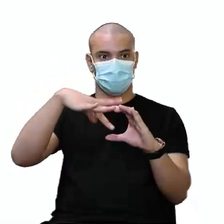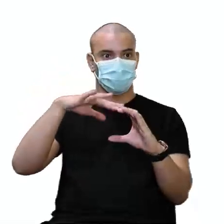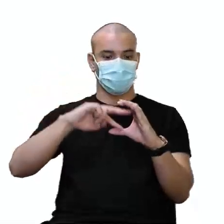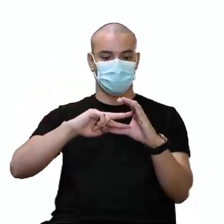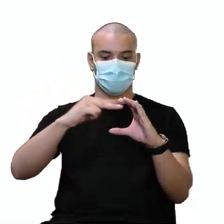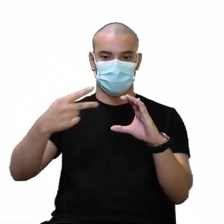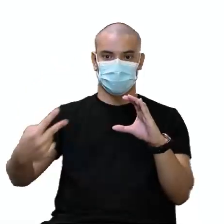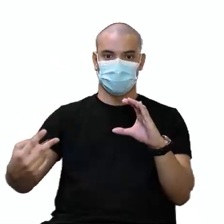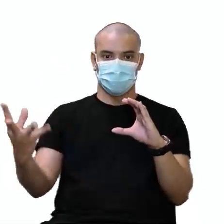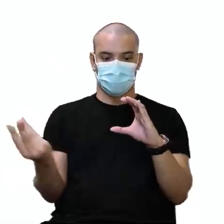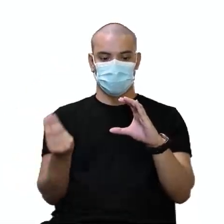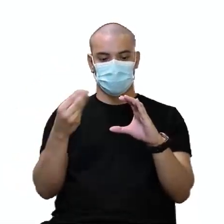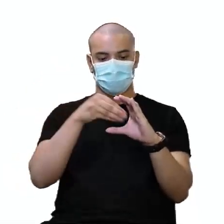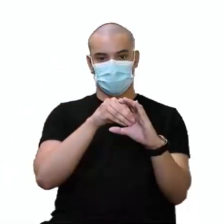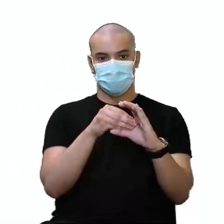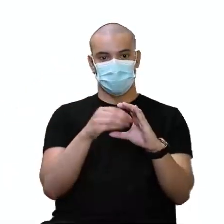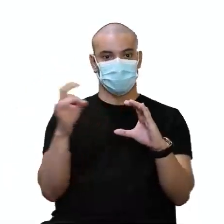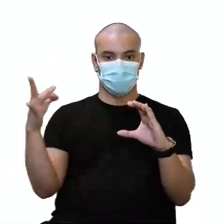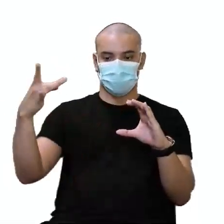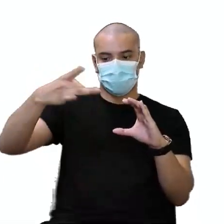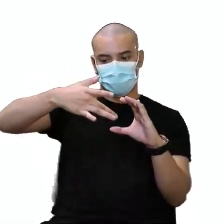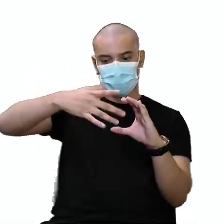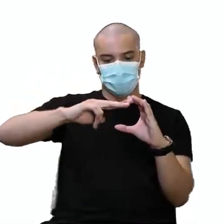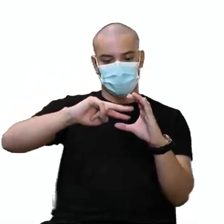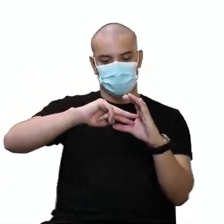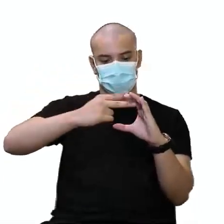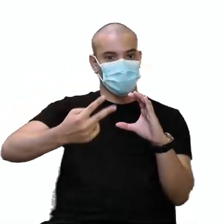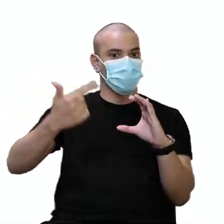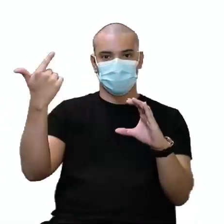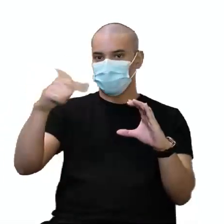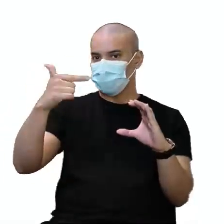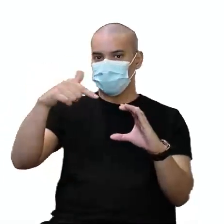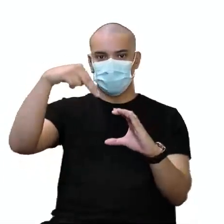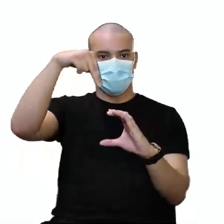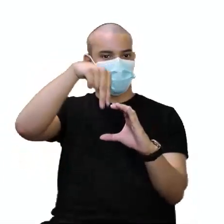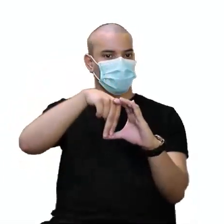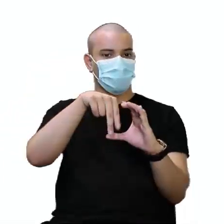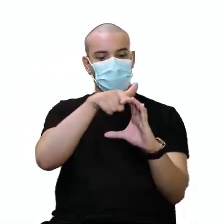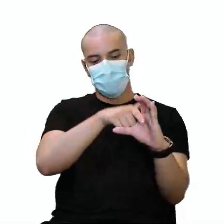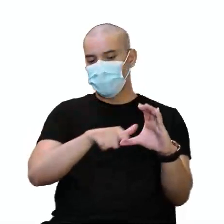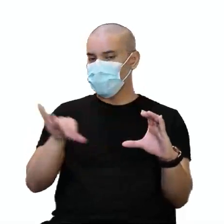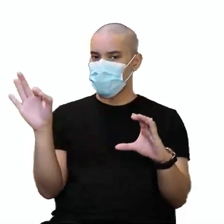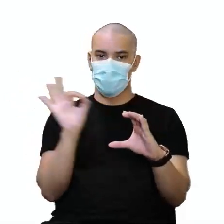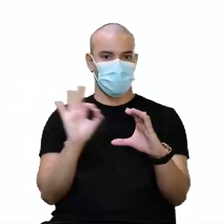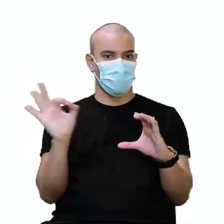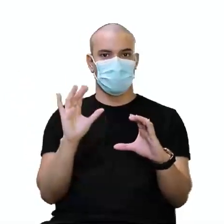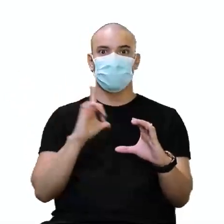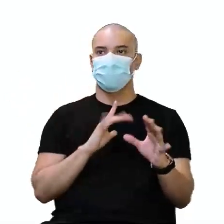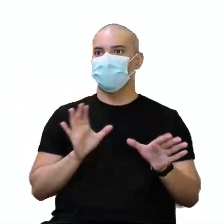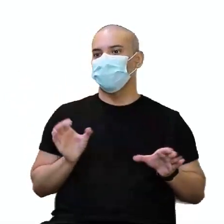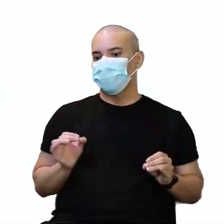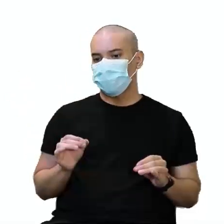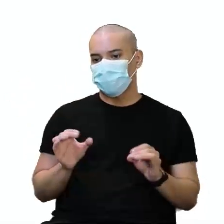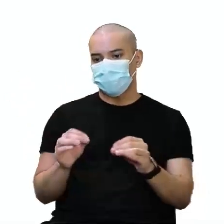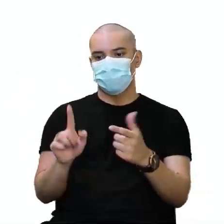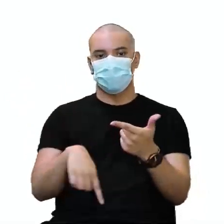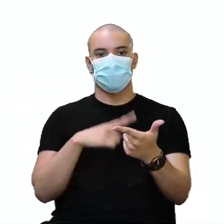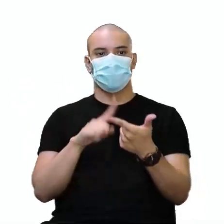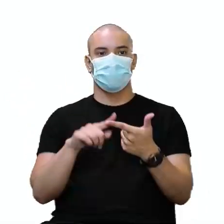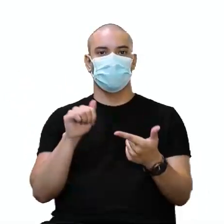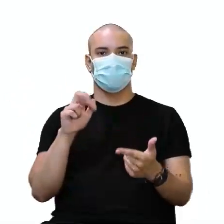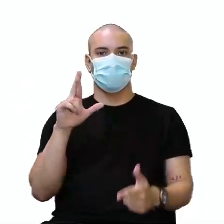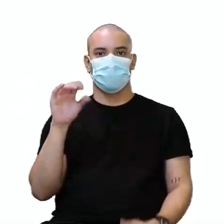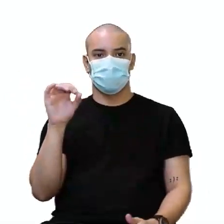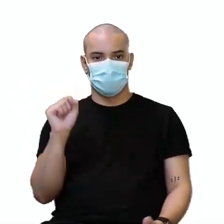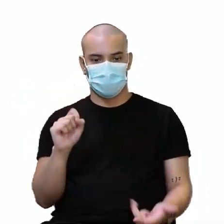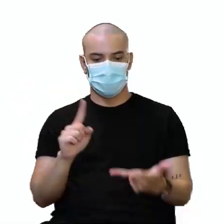genético, DNA, dentro, disperso no citoplasma, tá? Aí a gente entra aí as bactérias, as